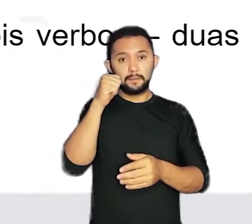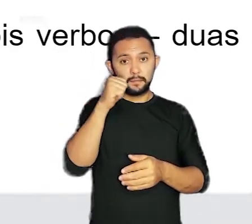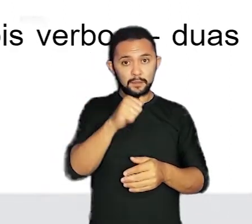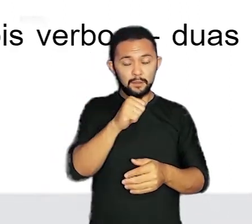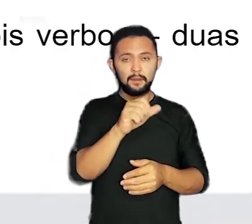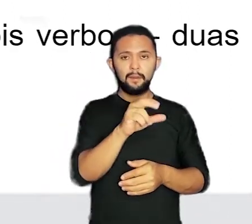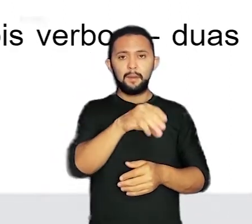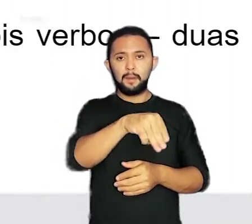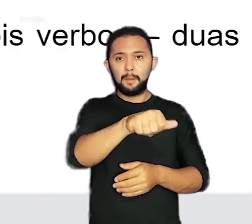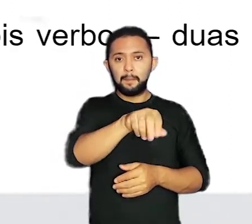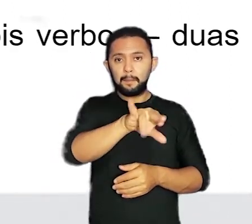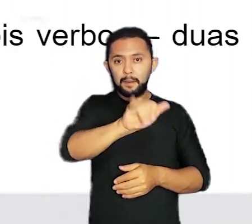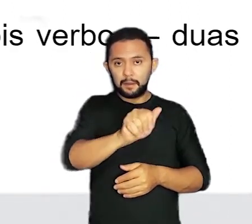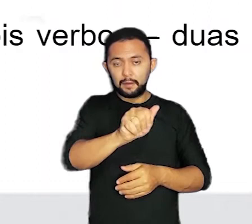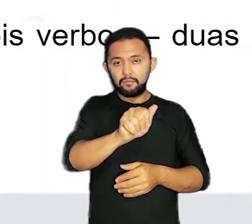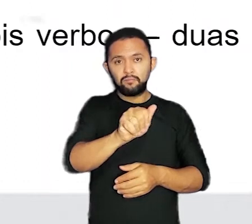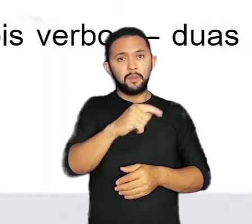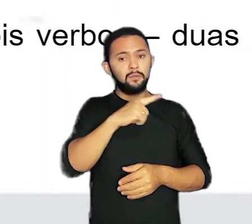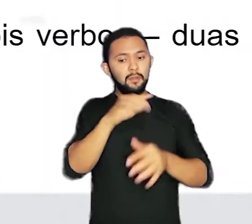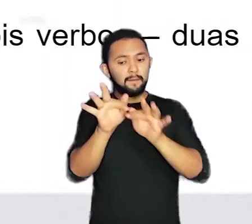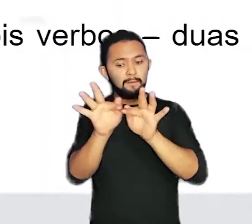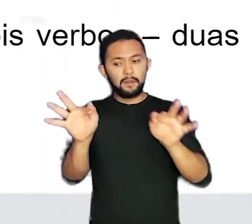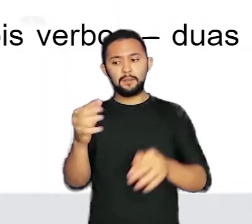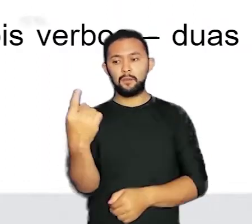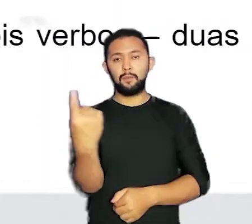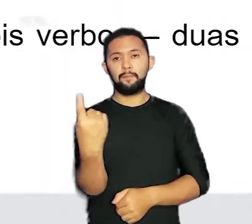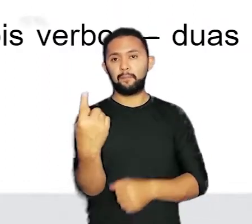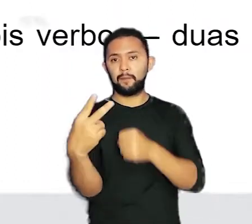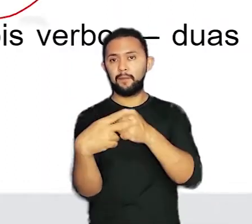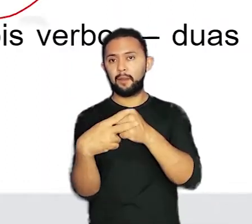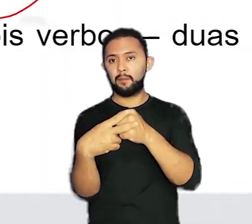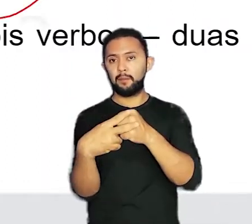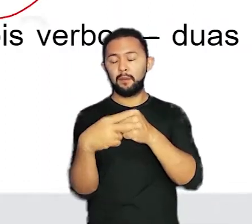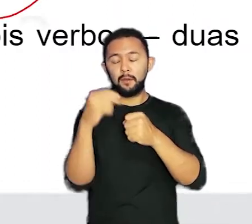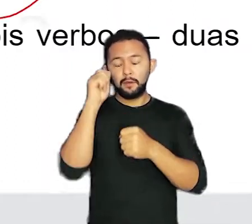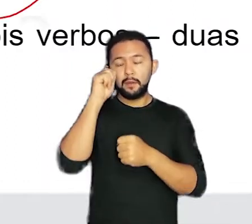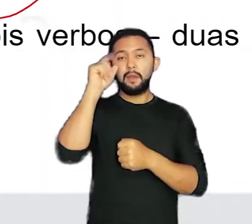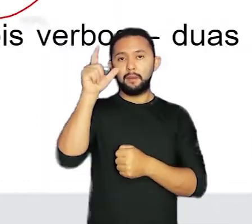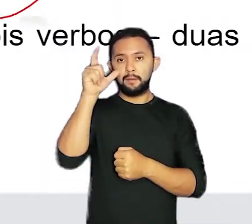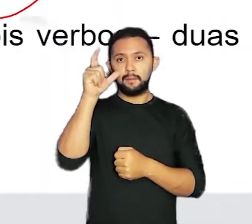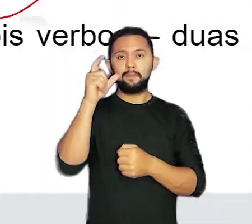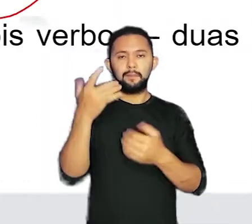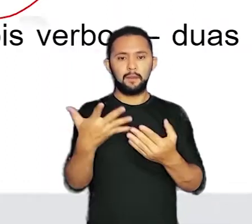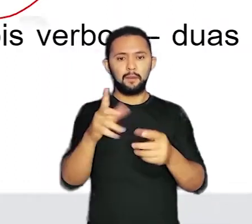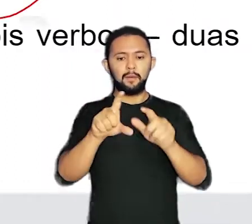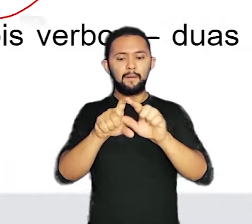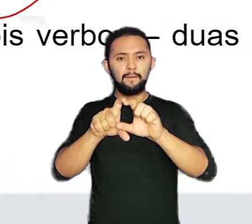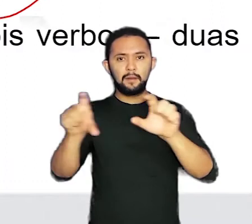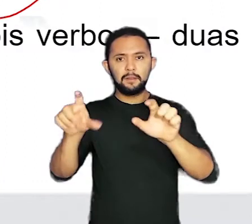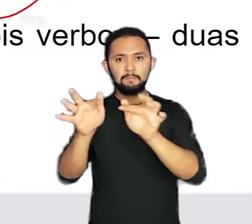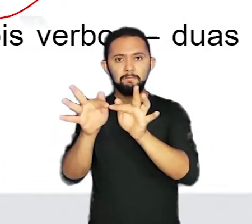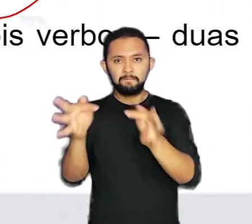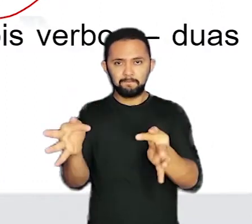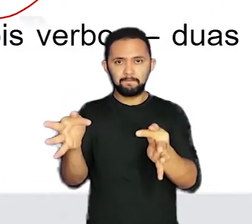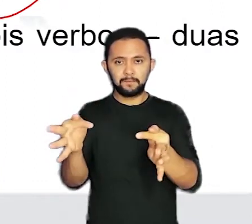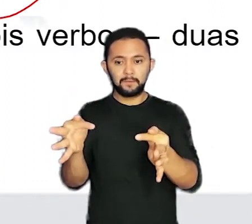só tem um verbo, consequentemente só vou ter uma oração, e essa oração eu vou chamar de período simples, tá?